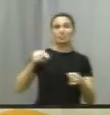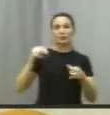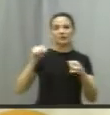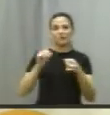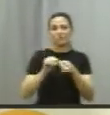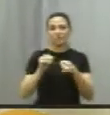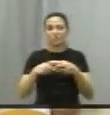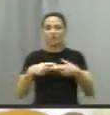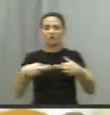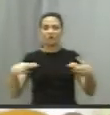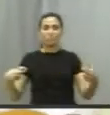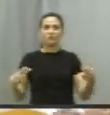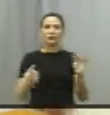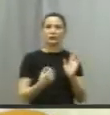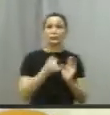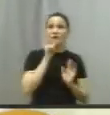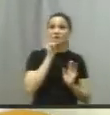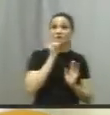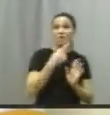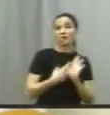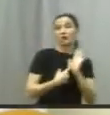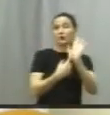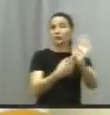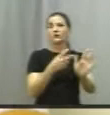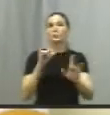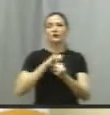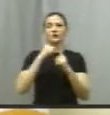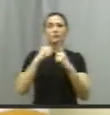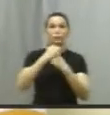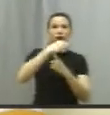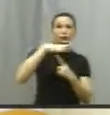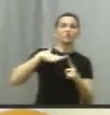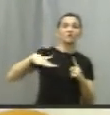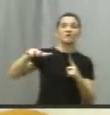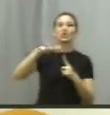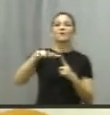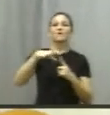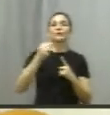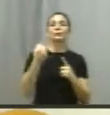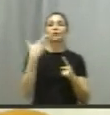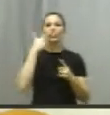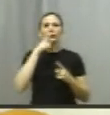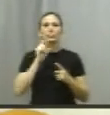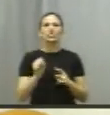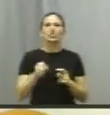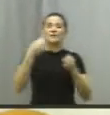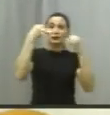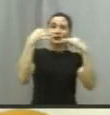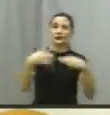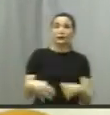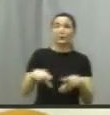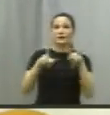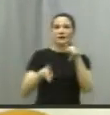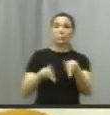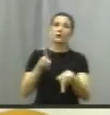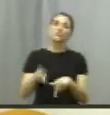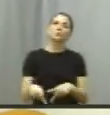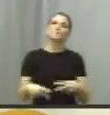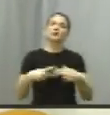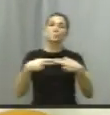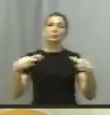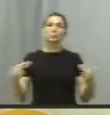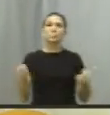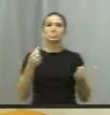carne, você dá exemplo para a sociedade. Ao dar exemplo para a sociedade, você consegue justificar para a população a sua cota